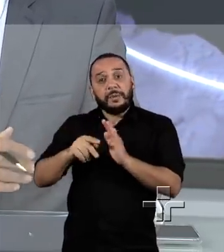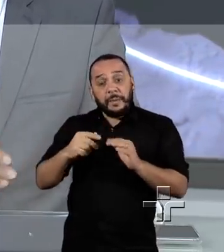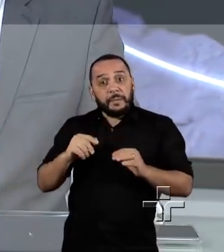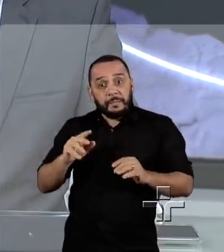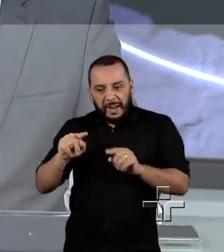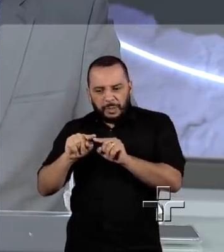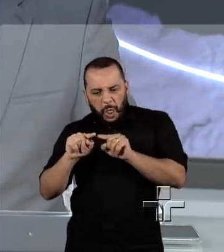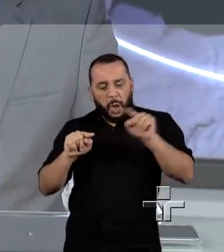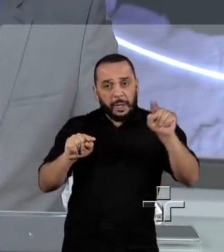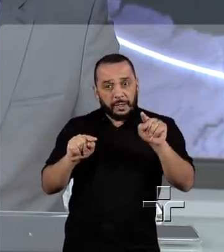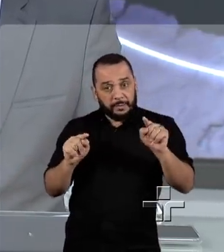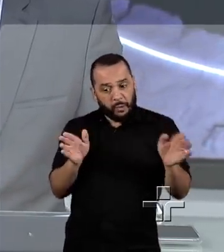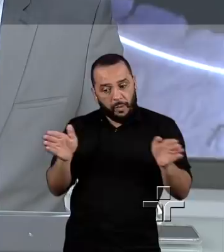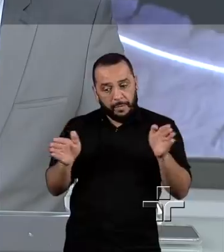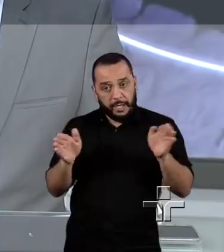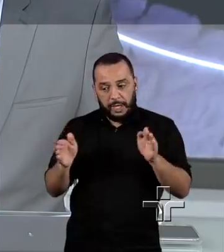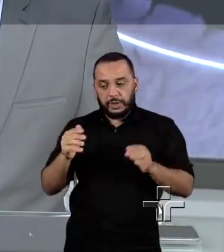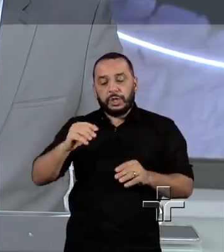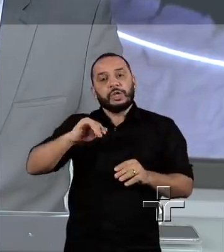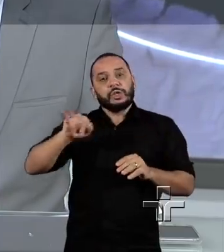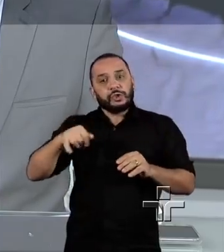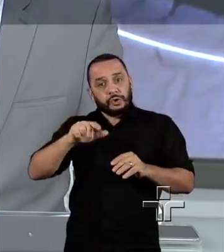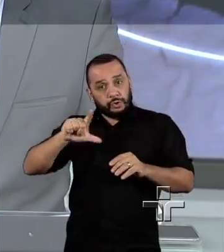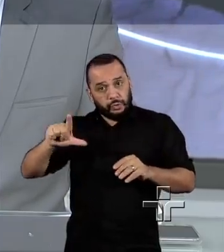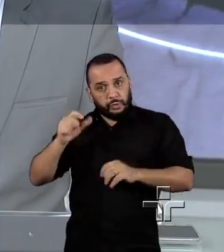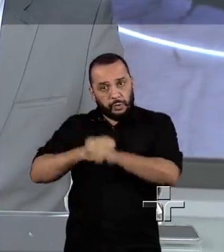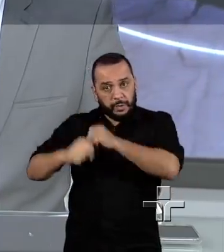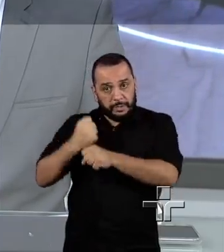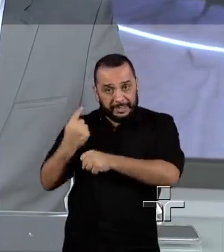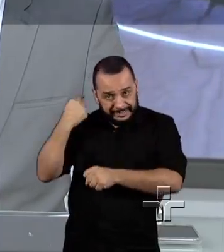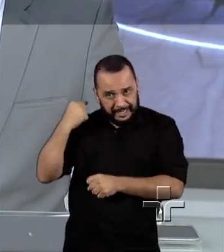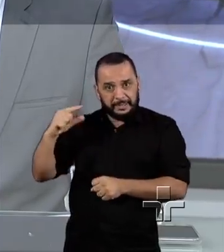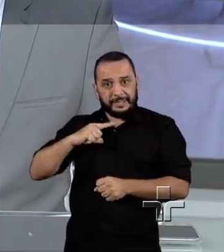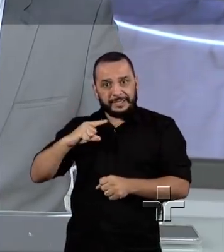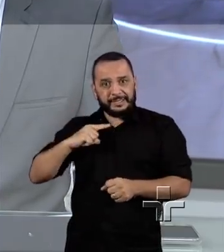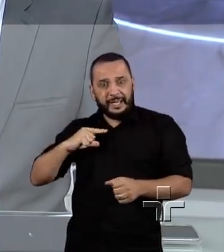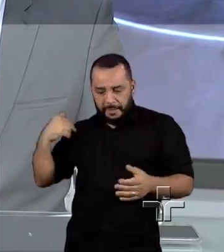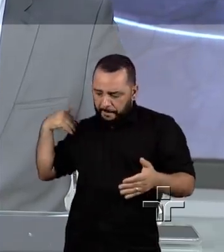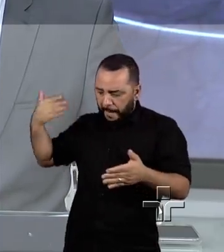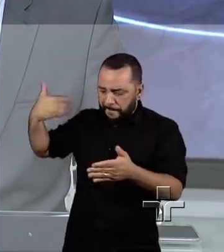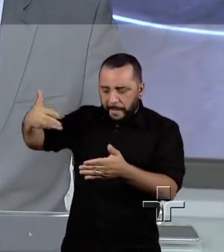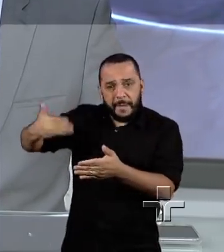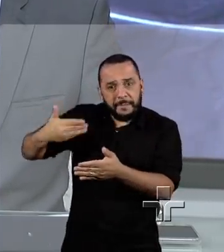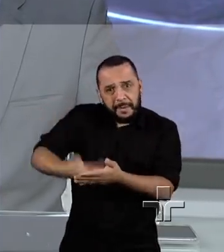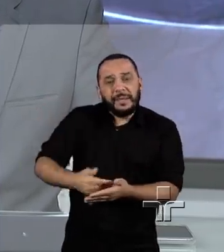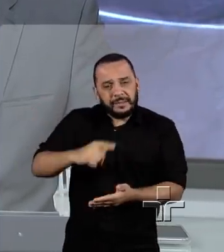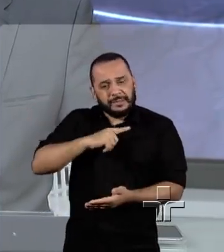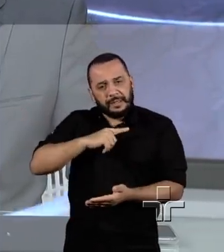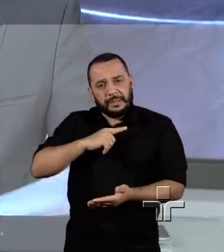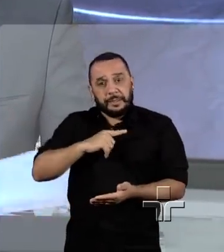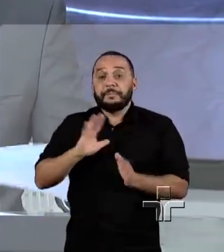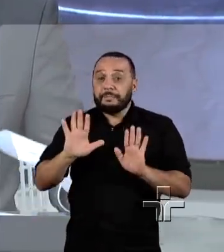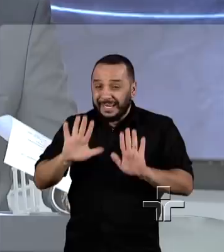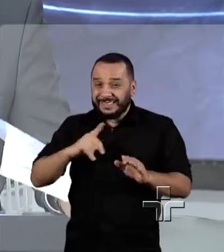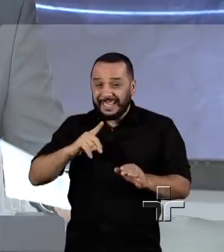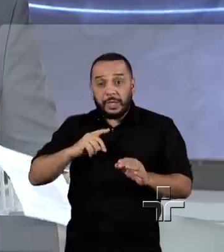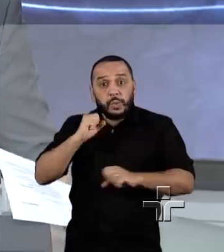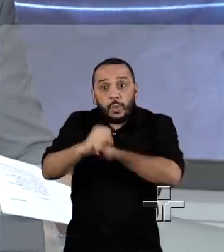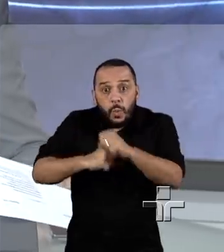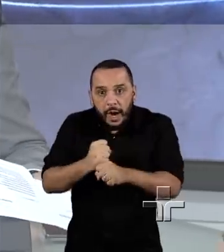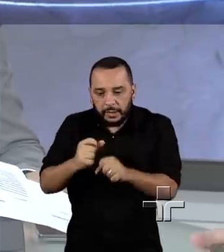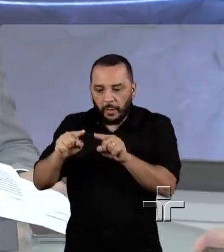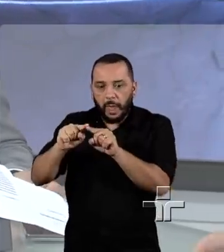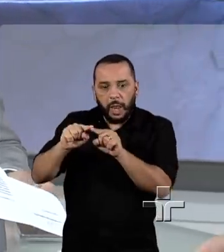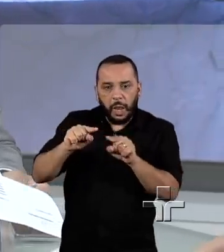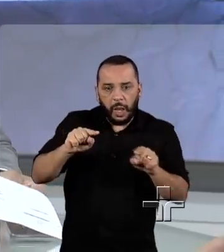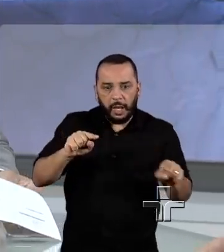passado. Apesar do crescimento em abril, o setor ainda acumula queda de 2,7% no ano. Emerson, toda vez que você vem na bancada aqui, tem uma...